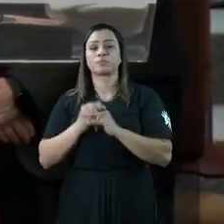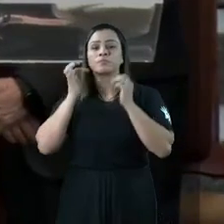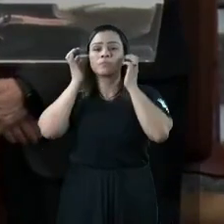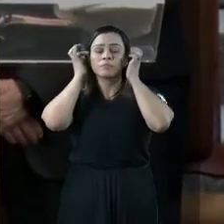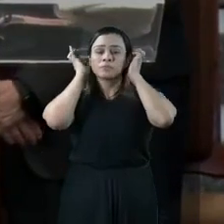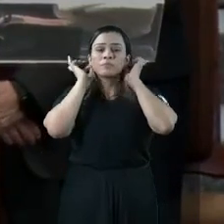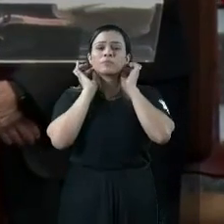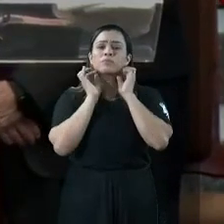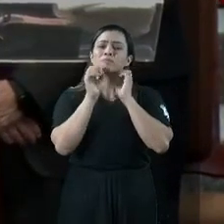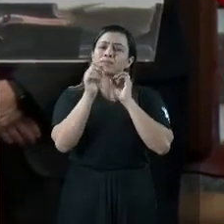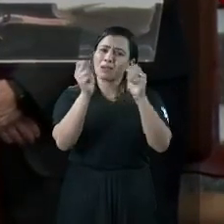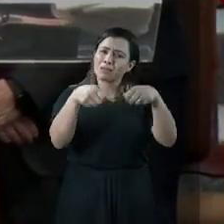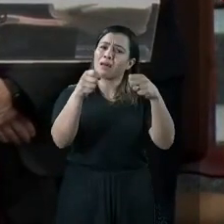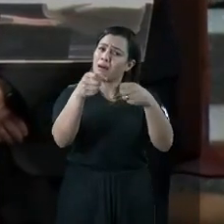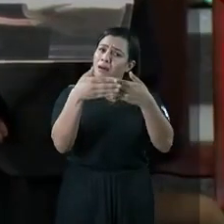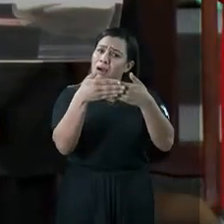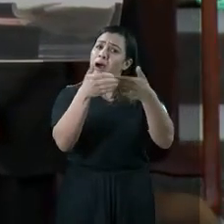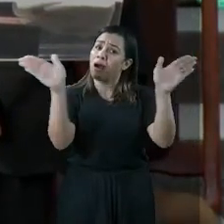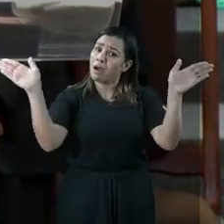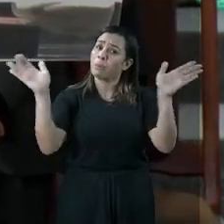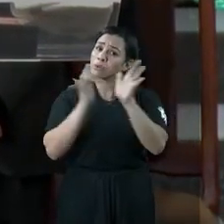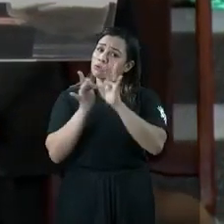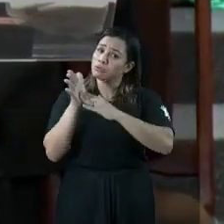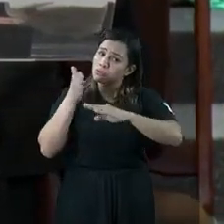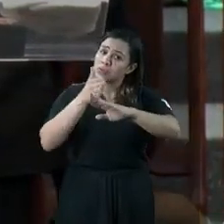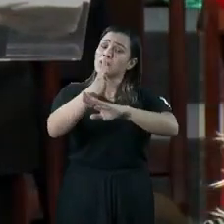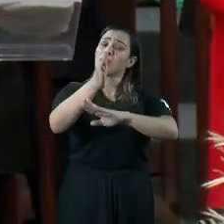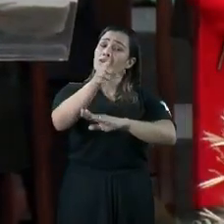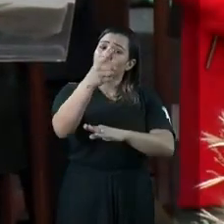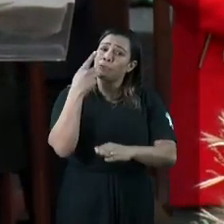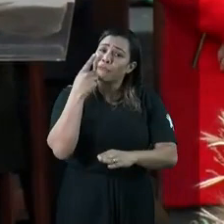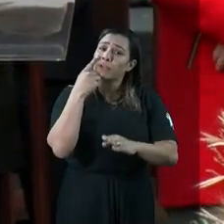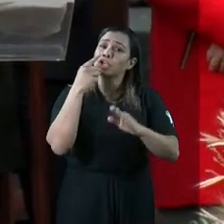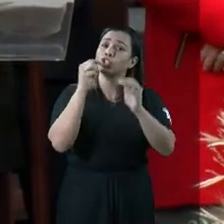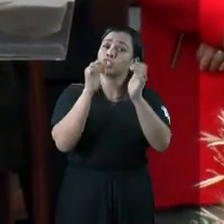Abre que ele entra, escancara que ele vai entrar para fazer morada.